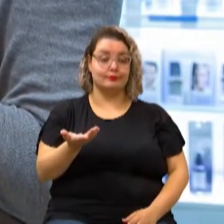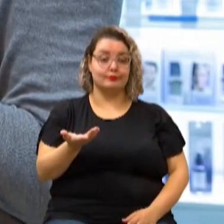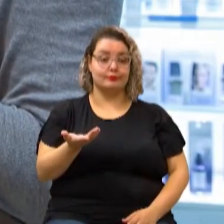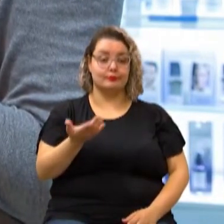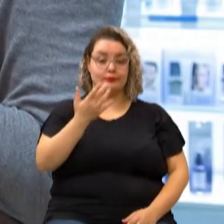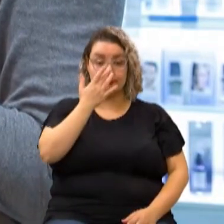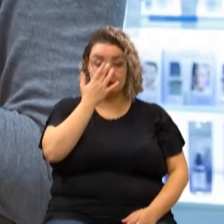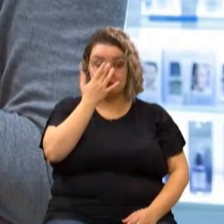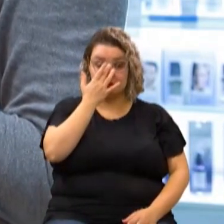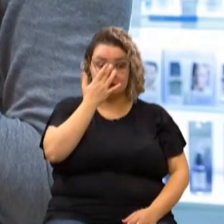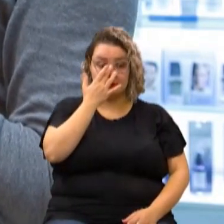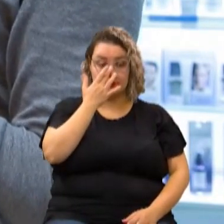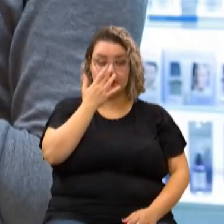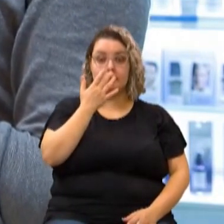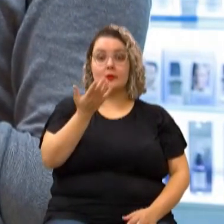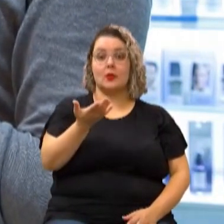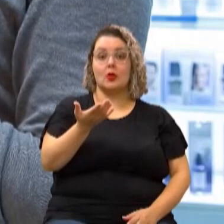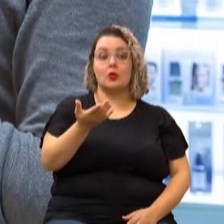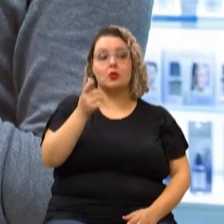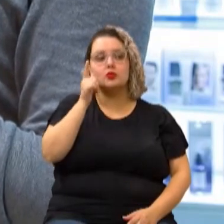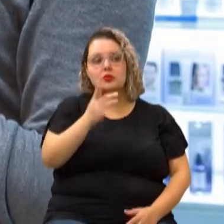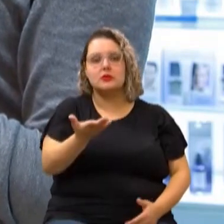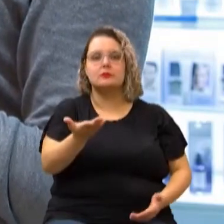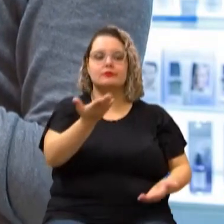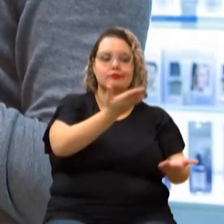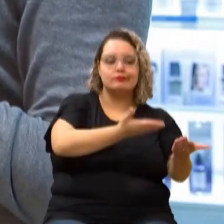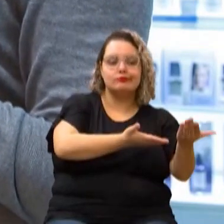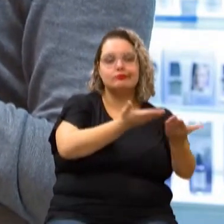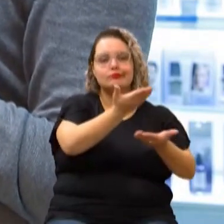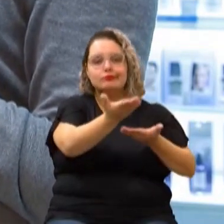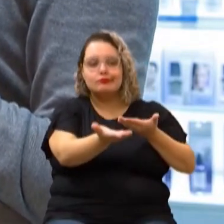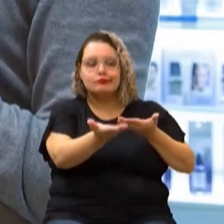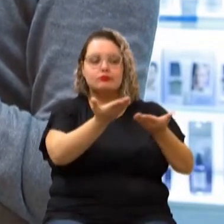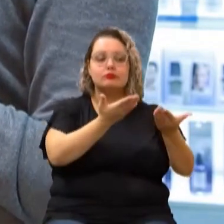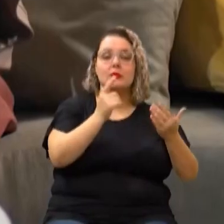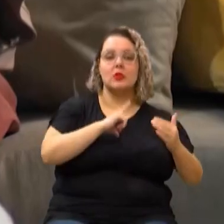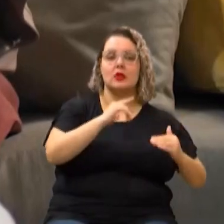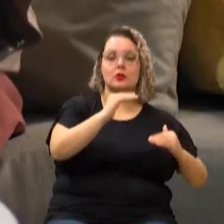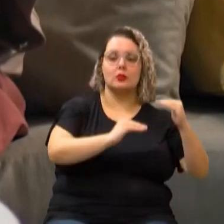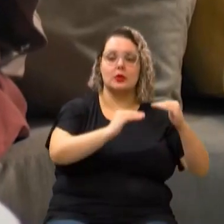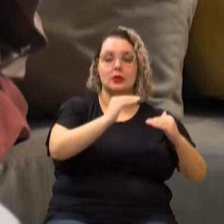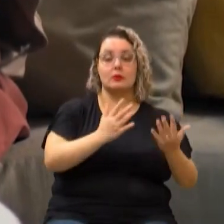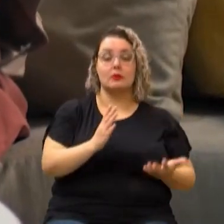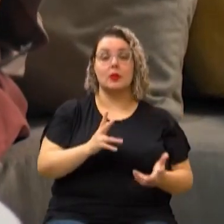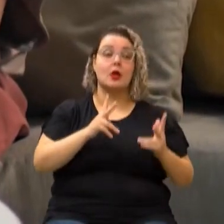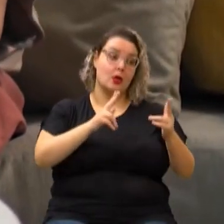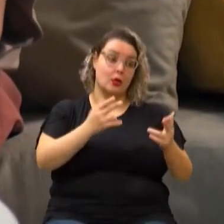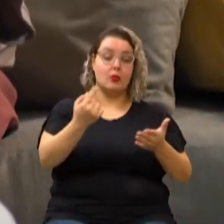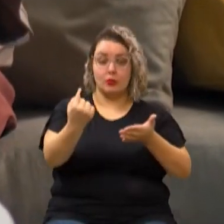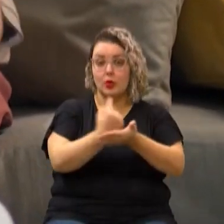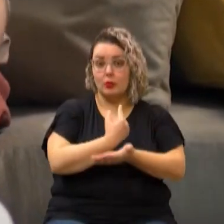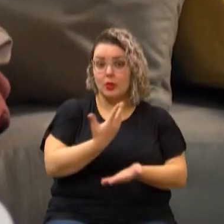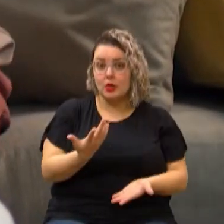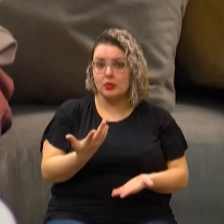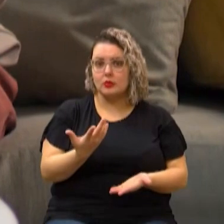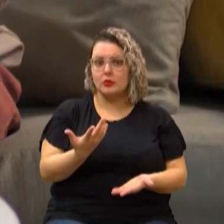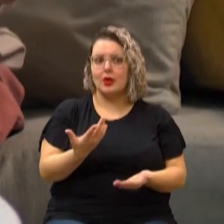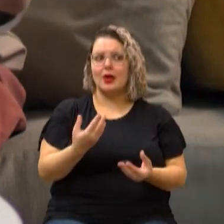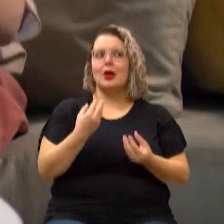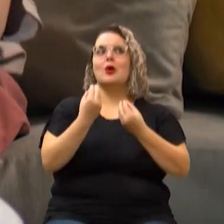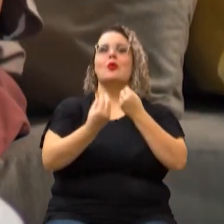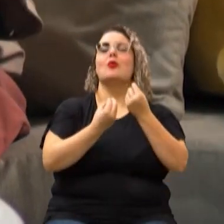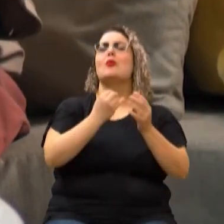de repente, ele deixa de comprar a sua chamada proteína, por exemplo, ali, porque ele não consegue comprar mais. Isso